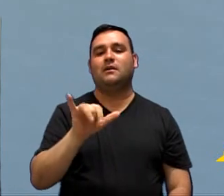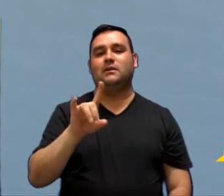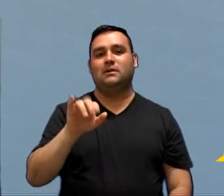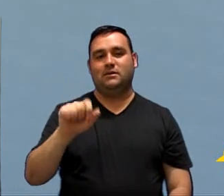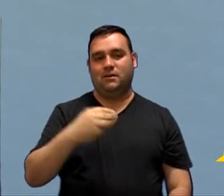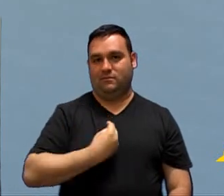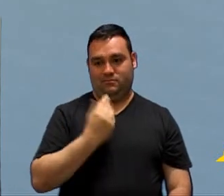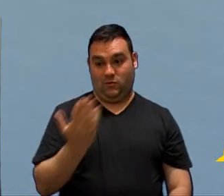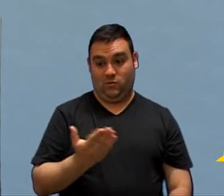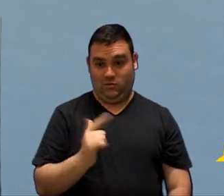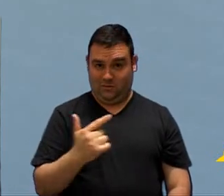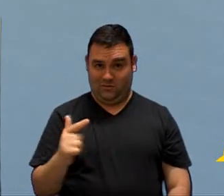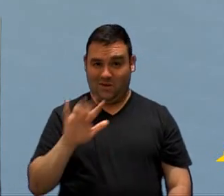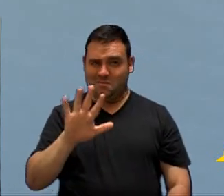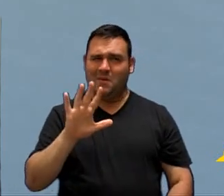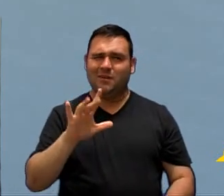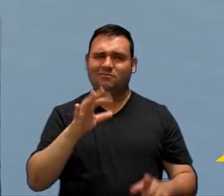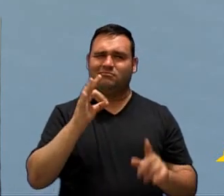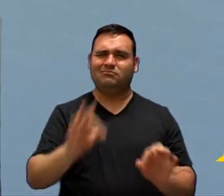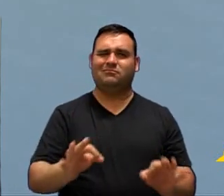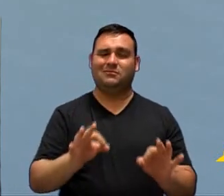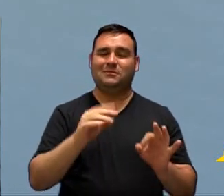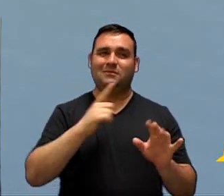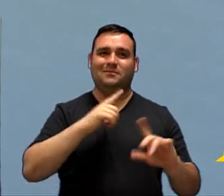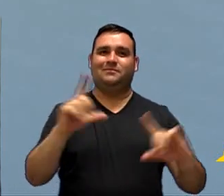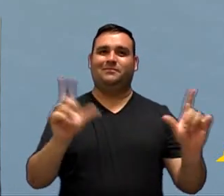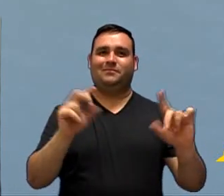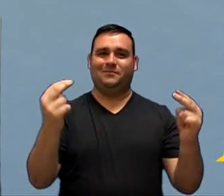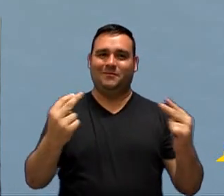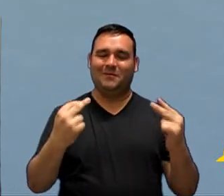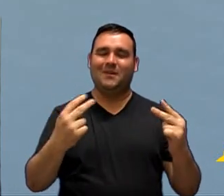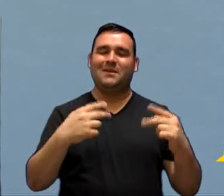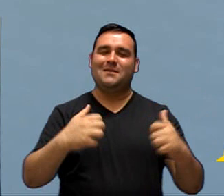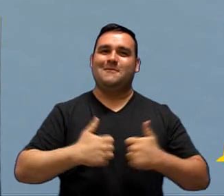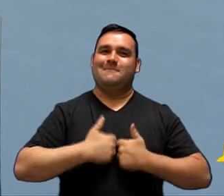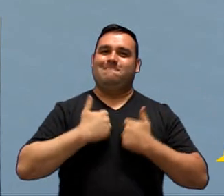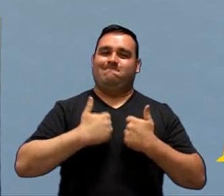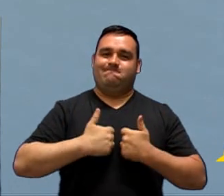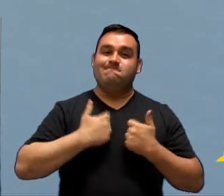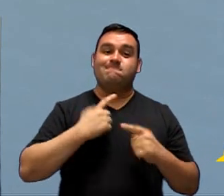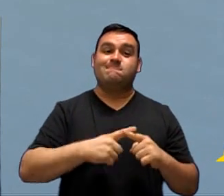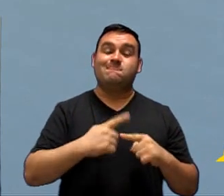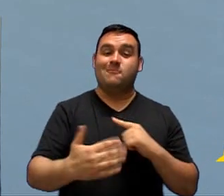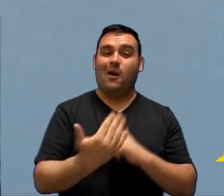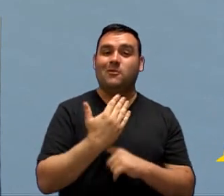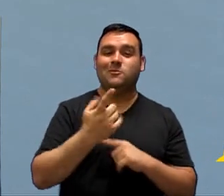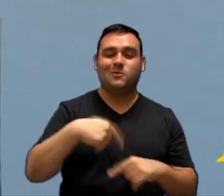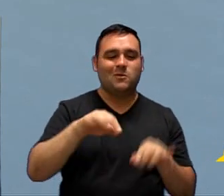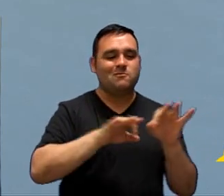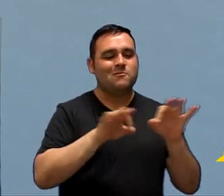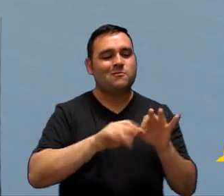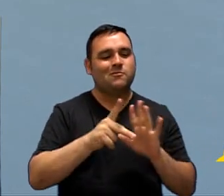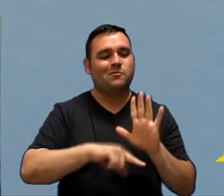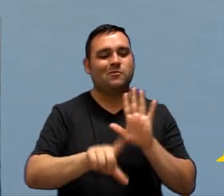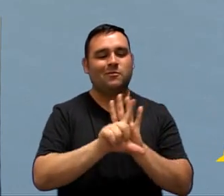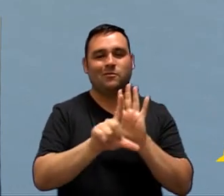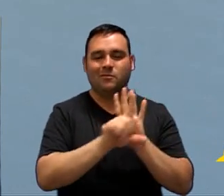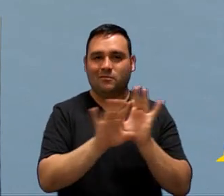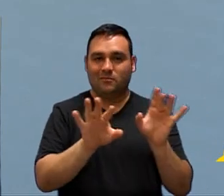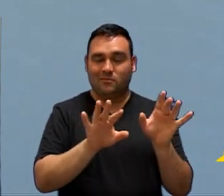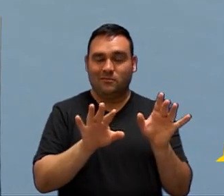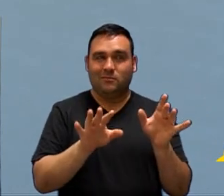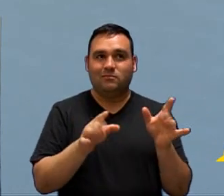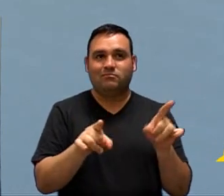aqui hoje, mas eu tenho certeza que ela está assistindo a gente com o maior orgulho por ter ajudado a gente a fazer o projeto de lei.